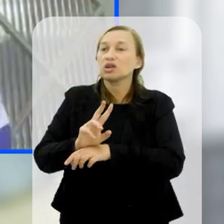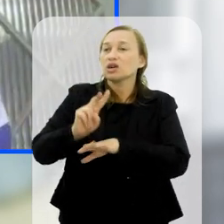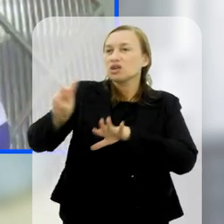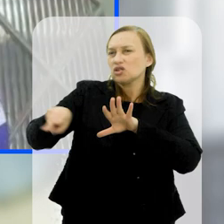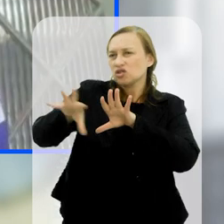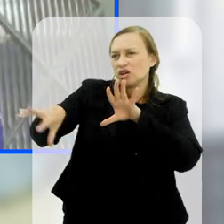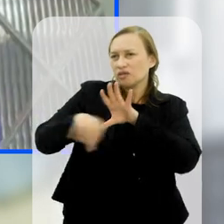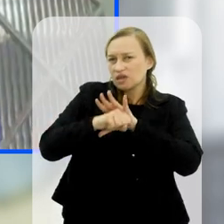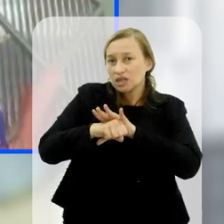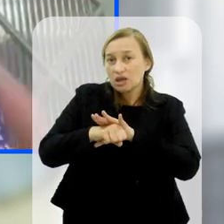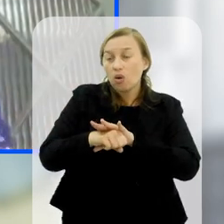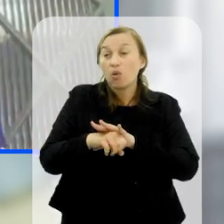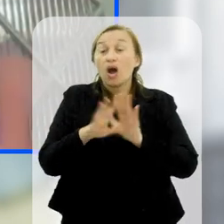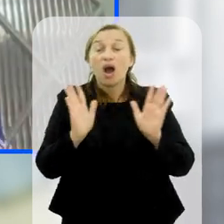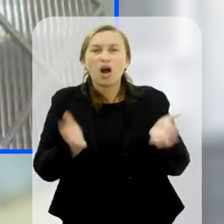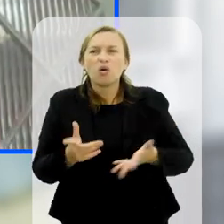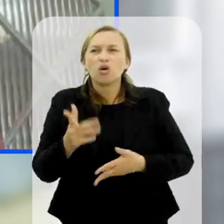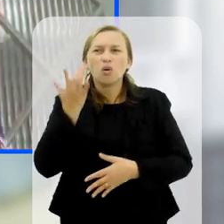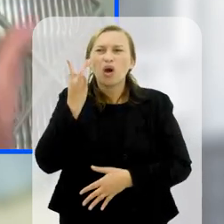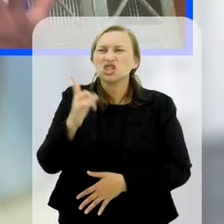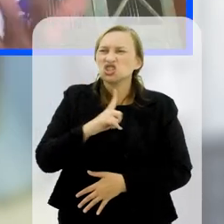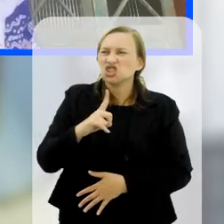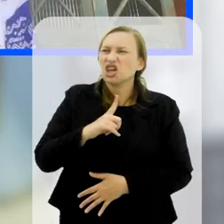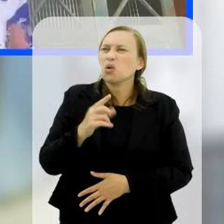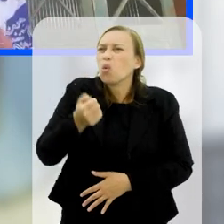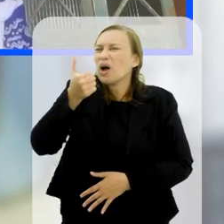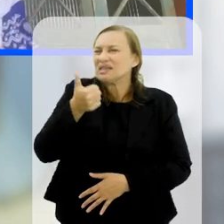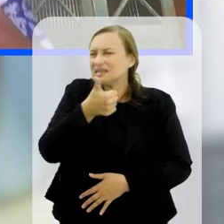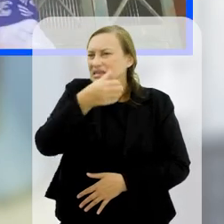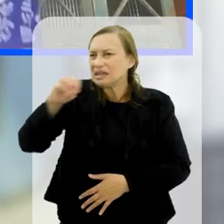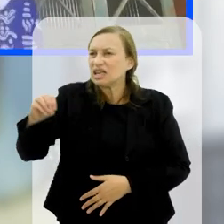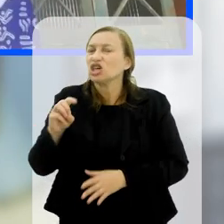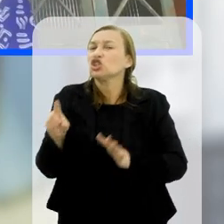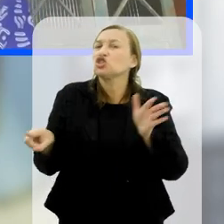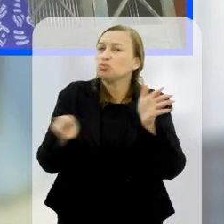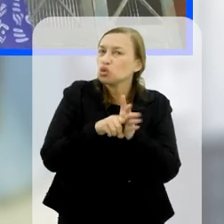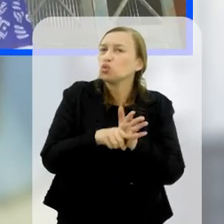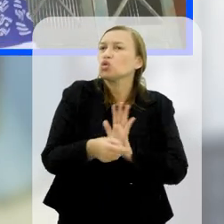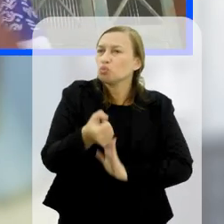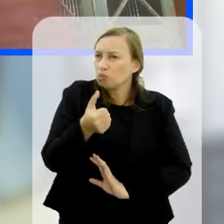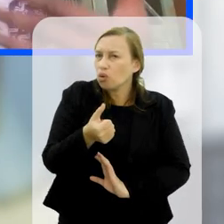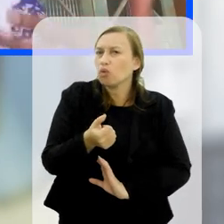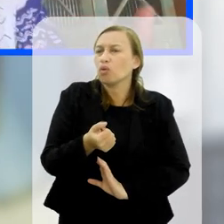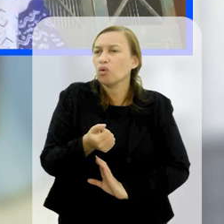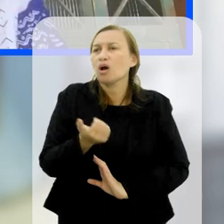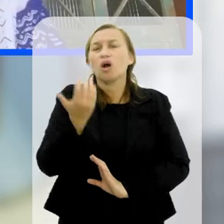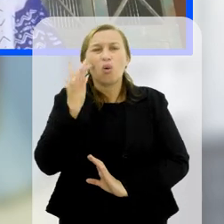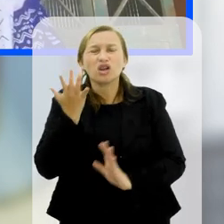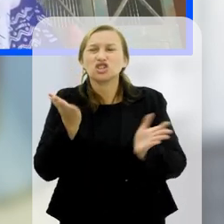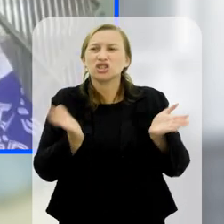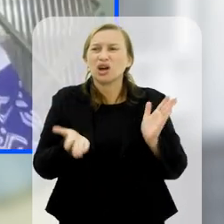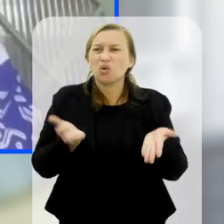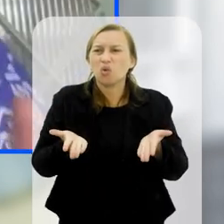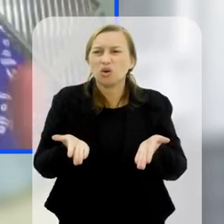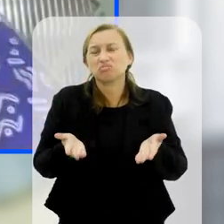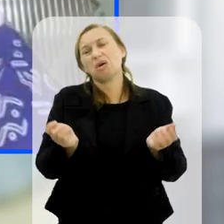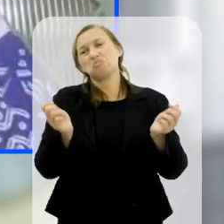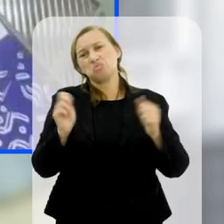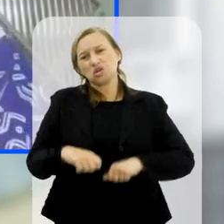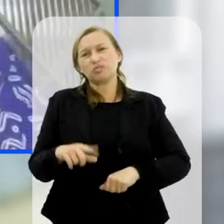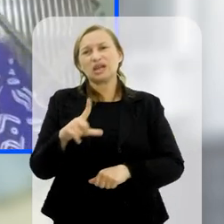poucos filmes a ano. Agora acho que a gente tem quase 100, então diminuiu bastante. Acho que agora a gente tem